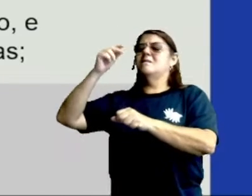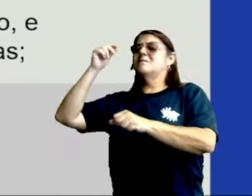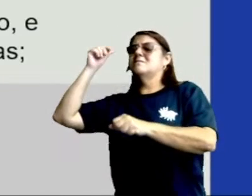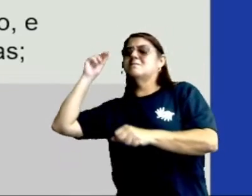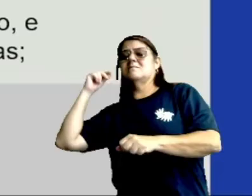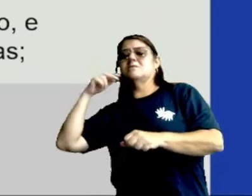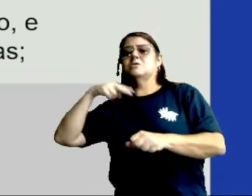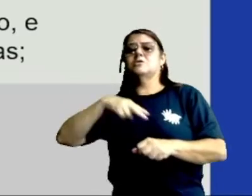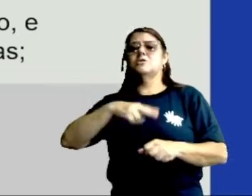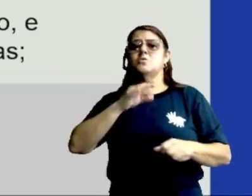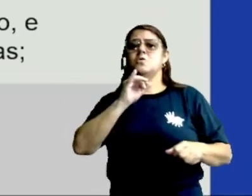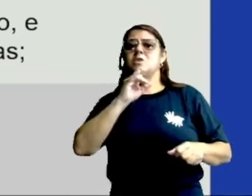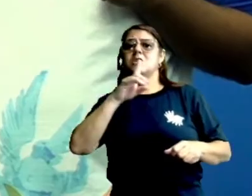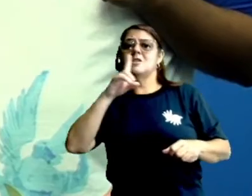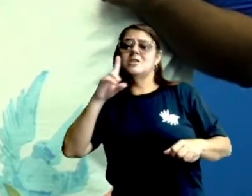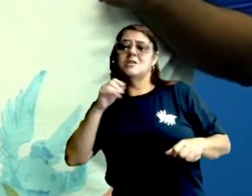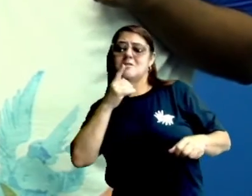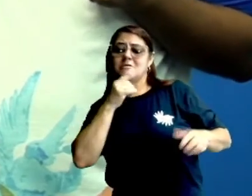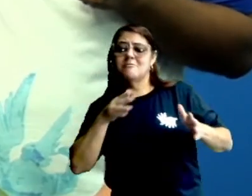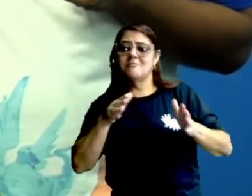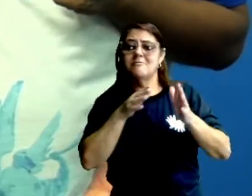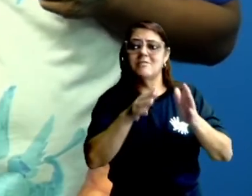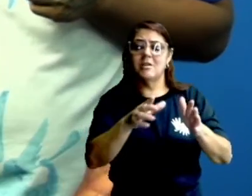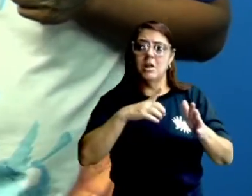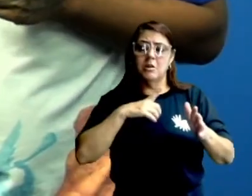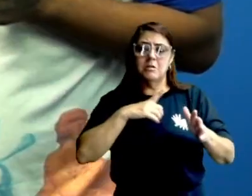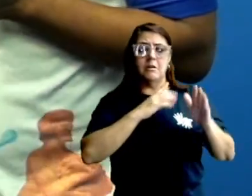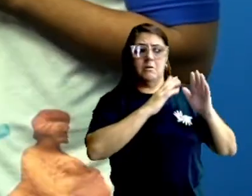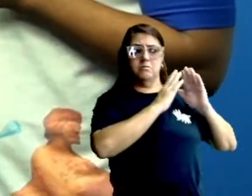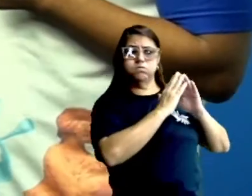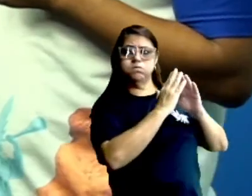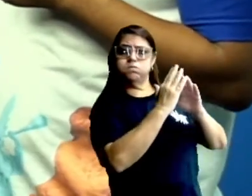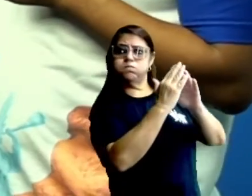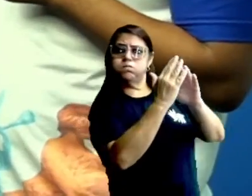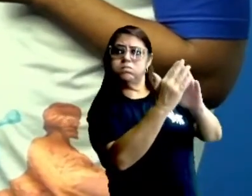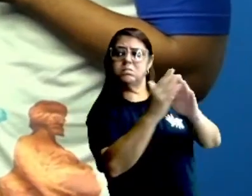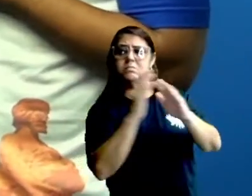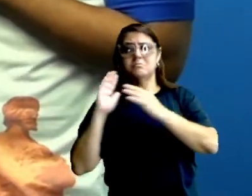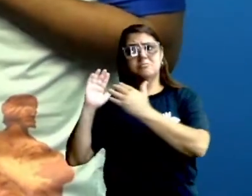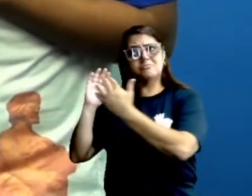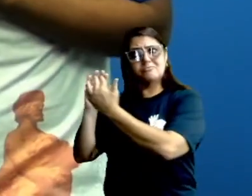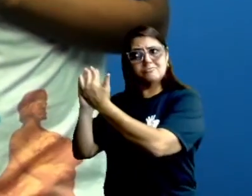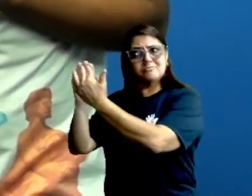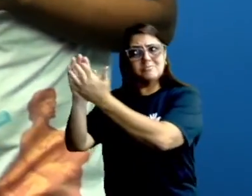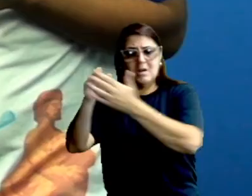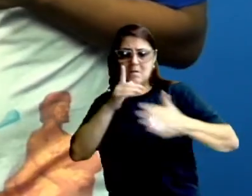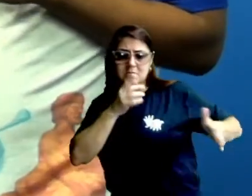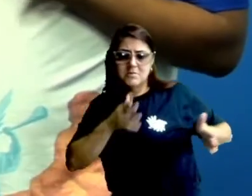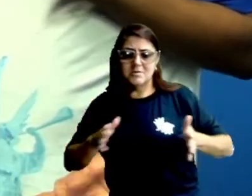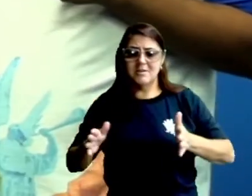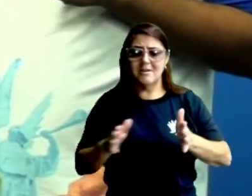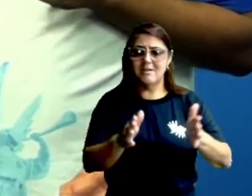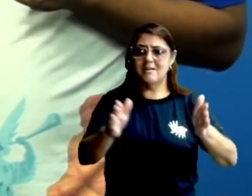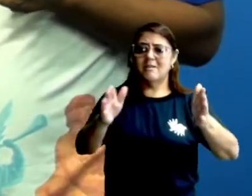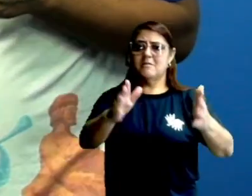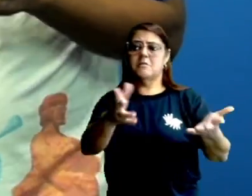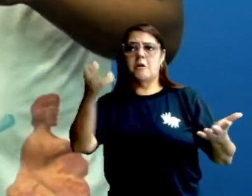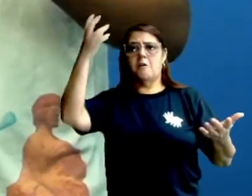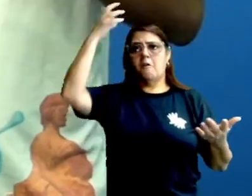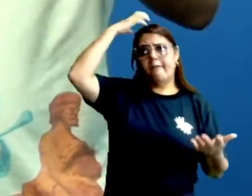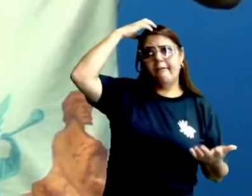a nas margens do rio Nilo foram se desenvolvendo milhares de aldeias foram se desenvolvendo e o reino